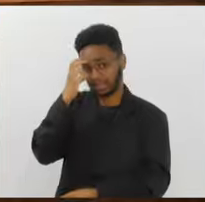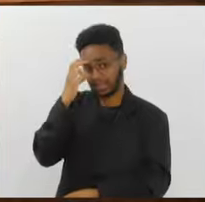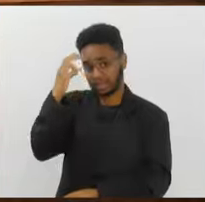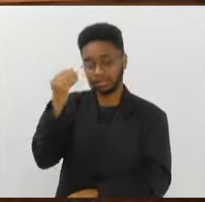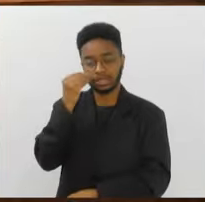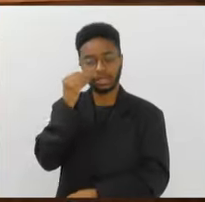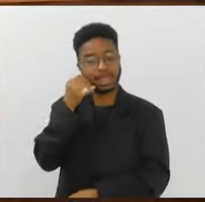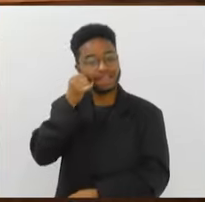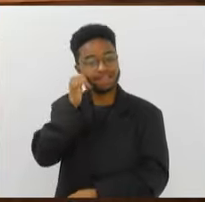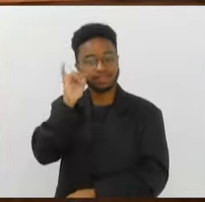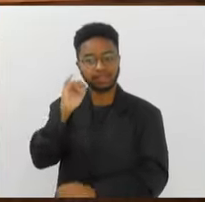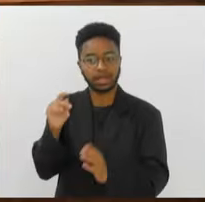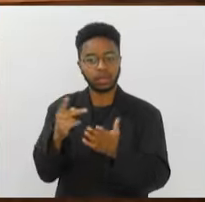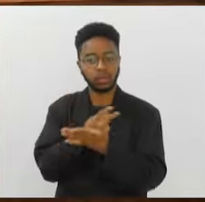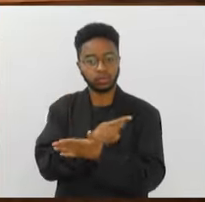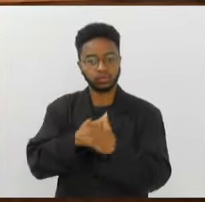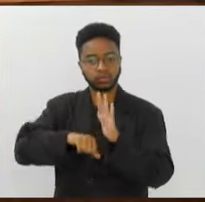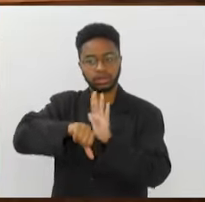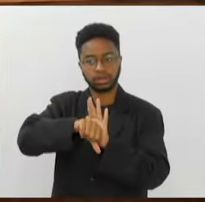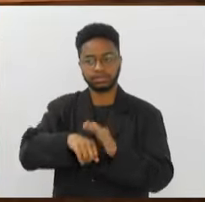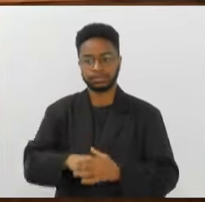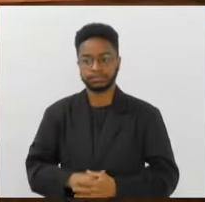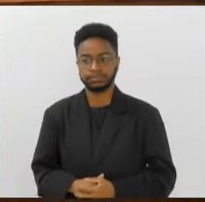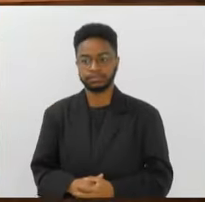para prevenir a criminalidade.